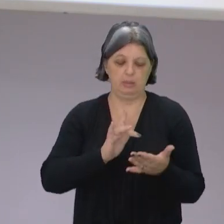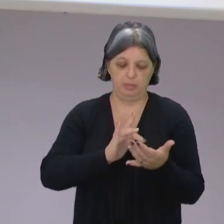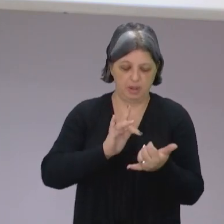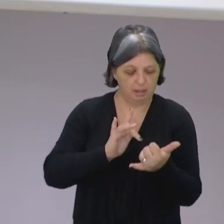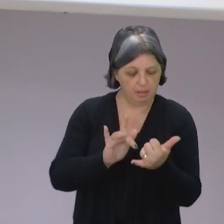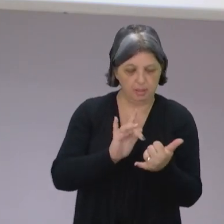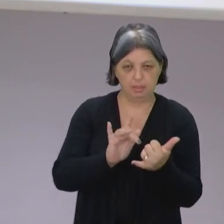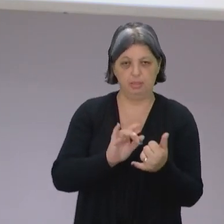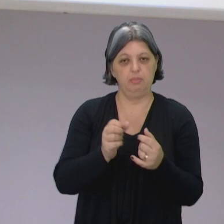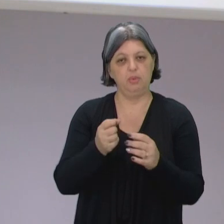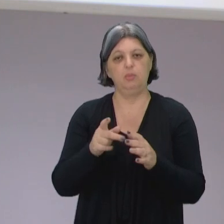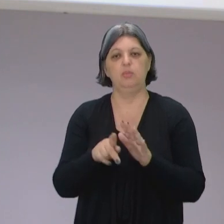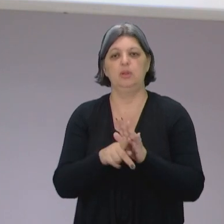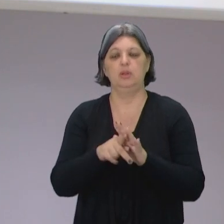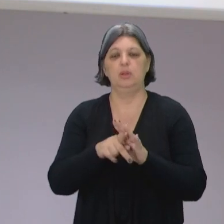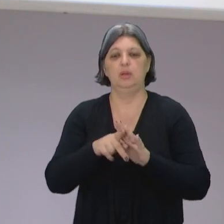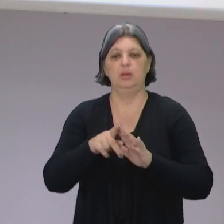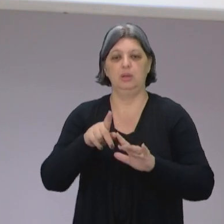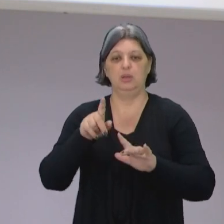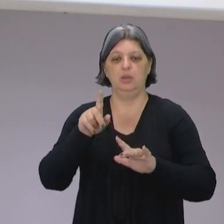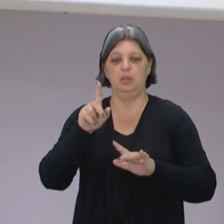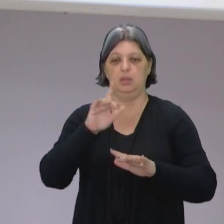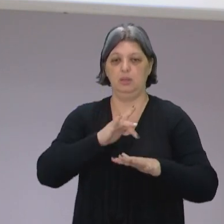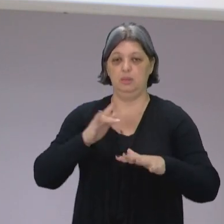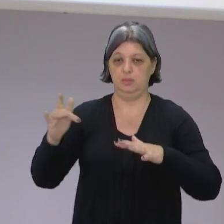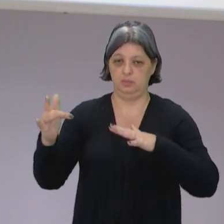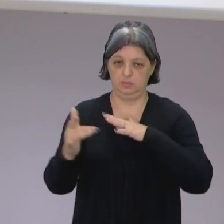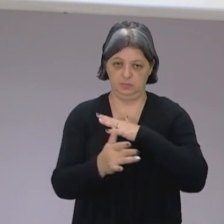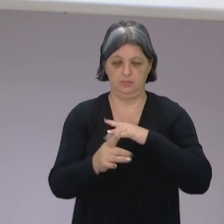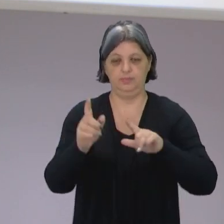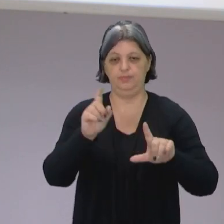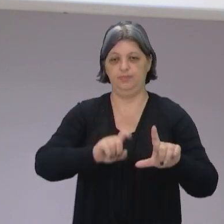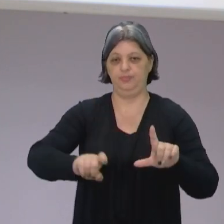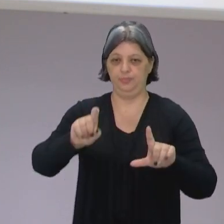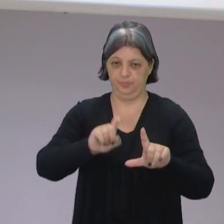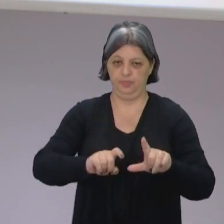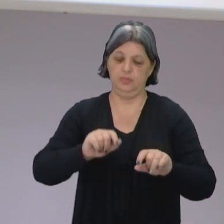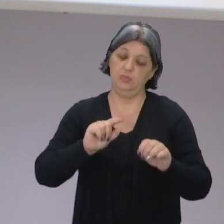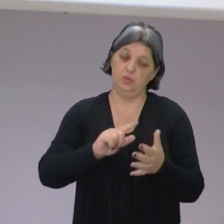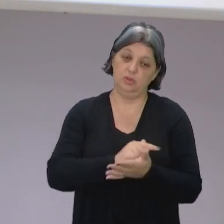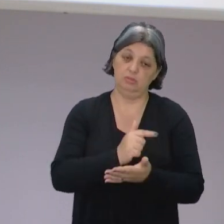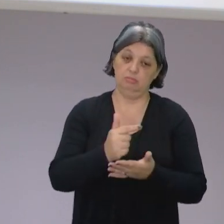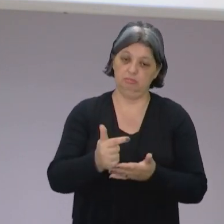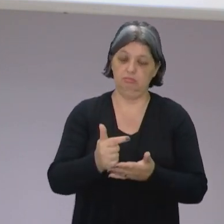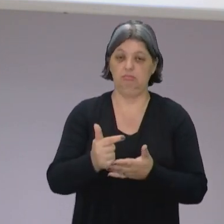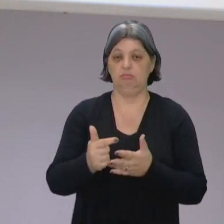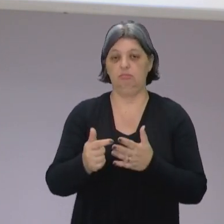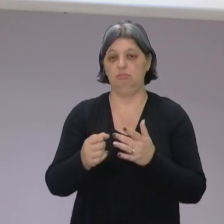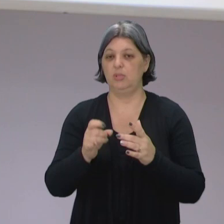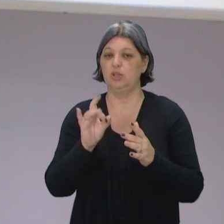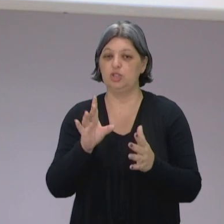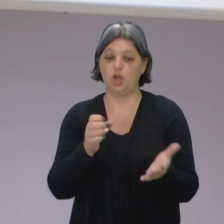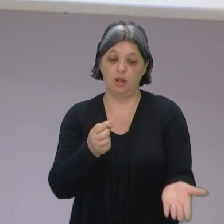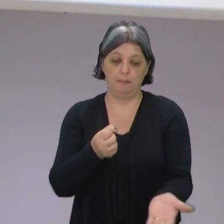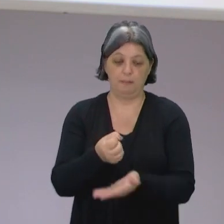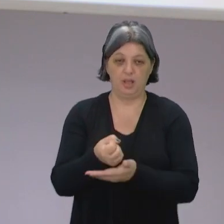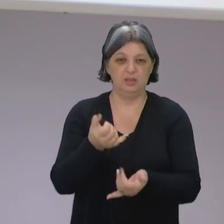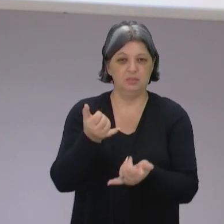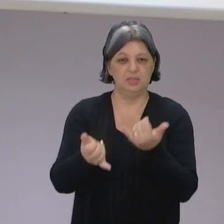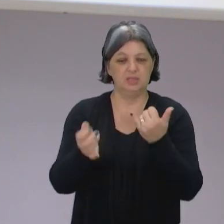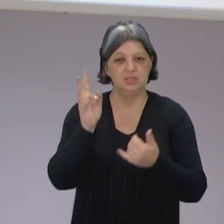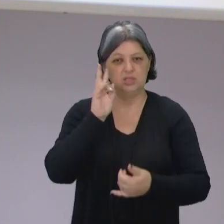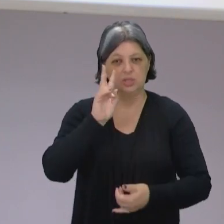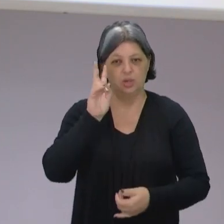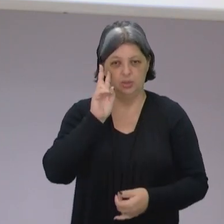mídias digitais. Então, o jornalismo tradicional ele serve mais como uma base, como uma história, Que